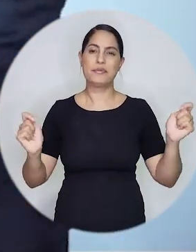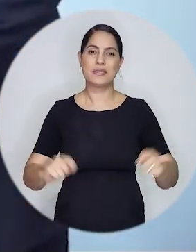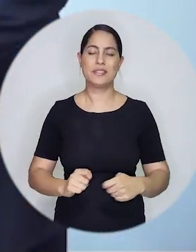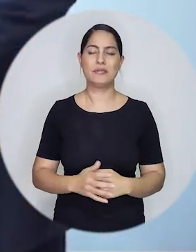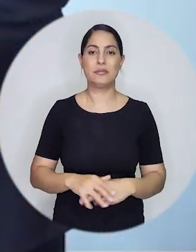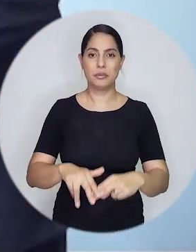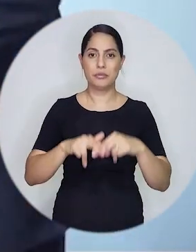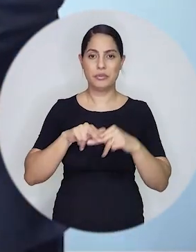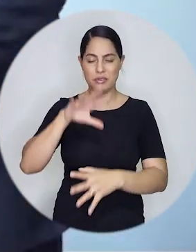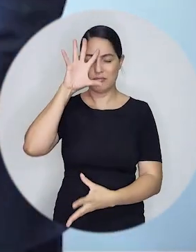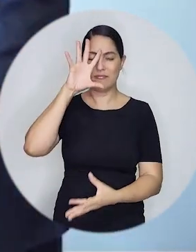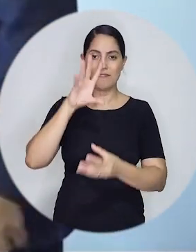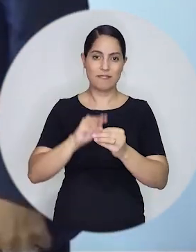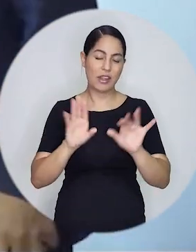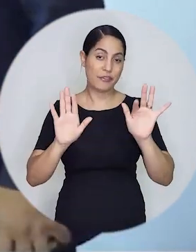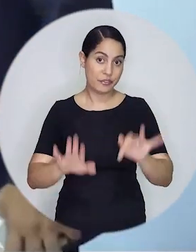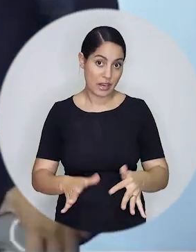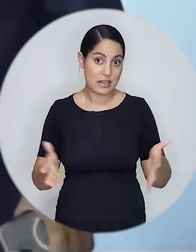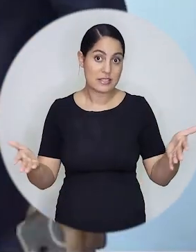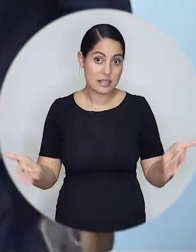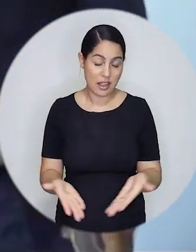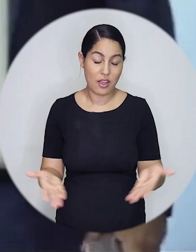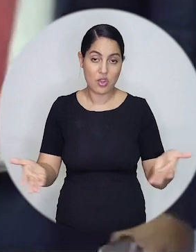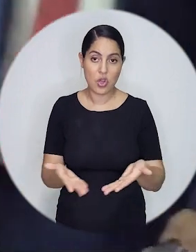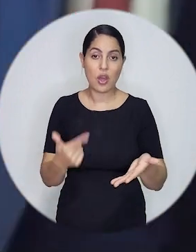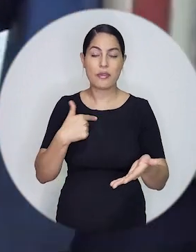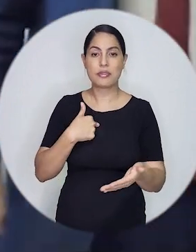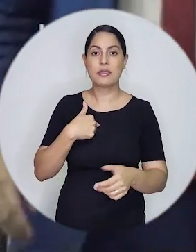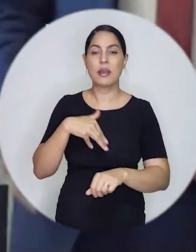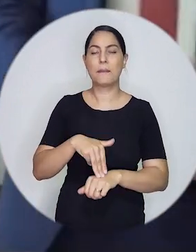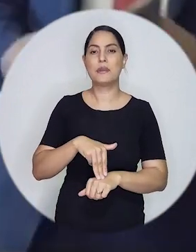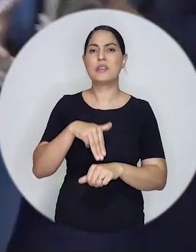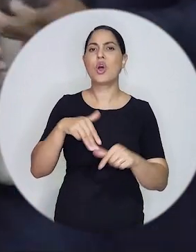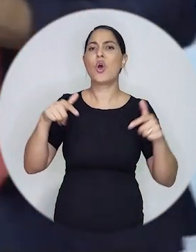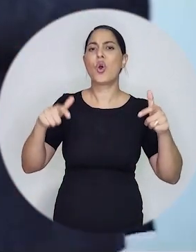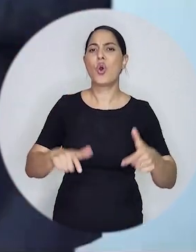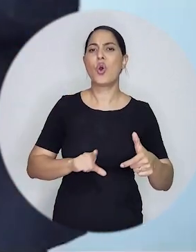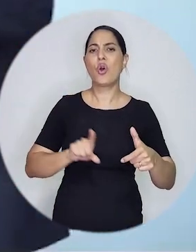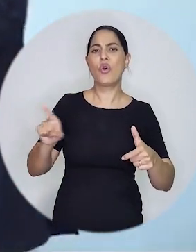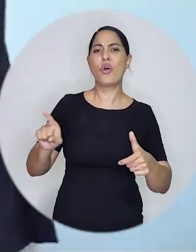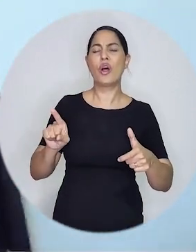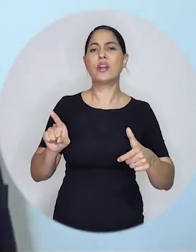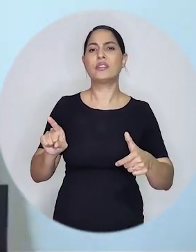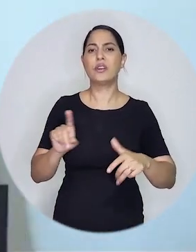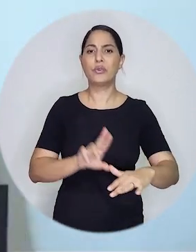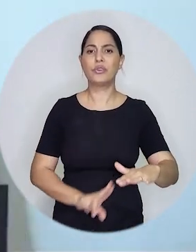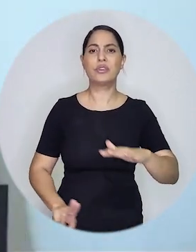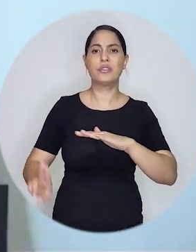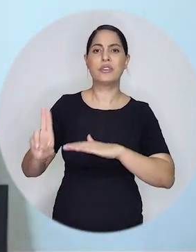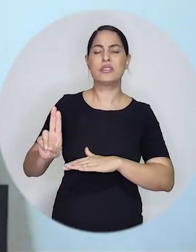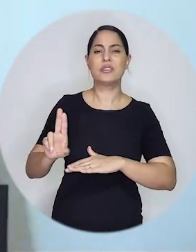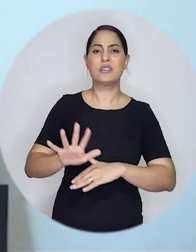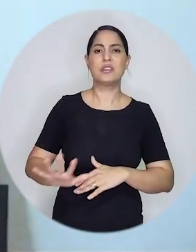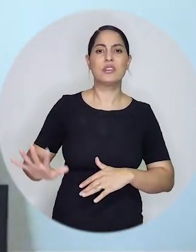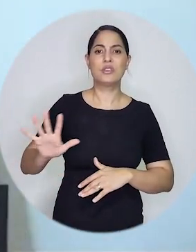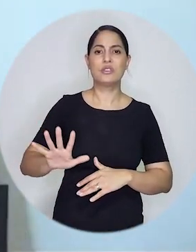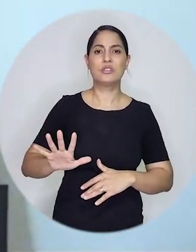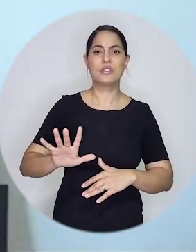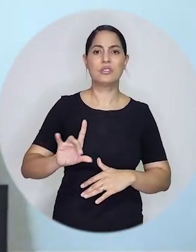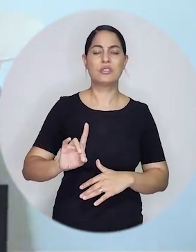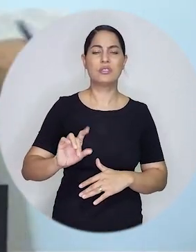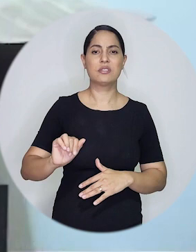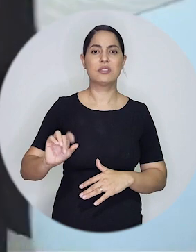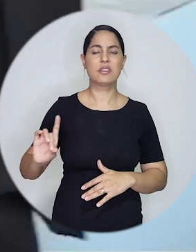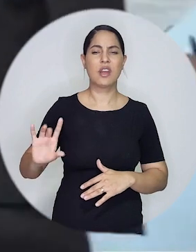Bom, quero finalizar aqui. Como eu estudei... fiz o mestrado em China Studies na Universidade